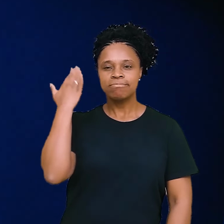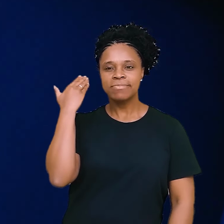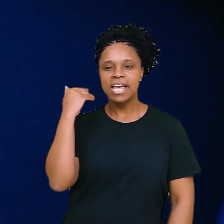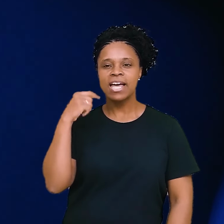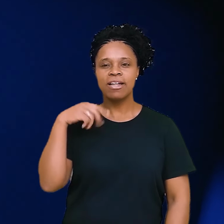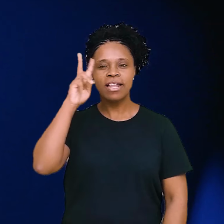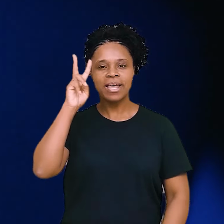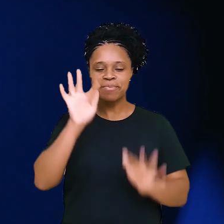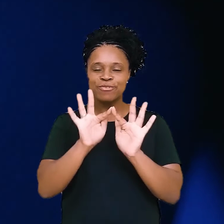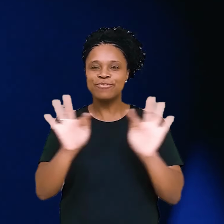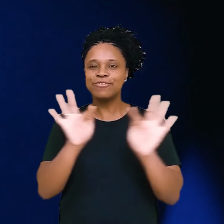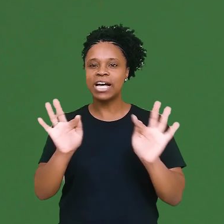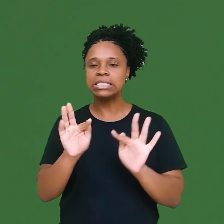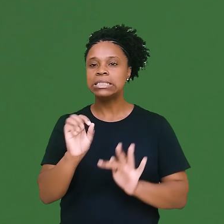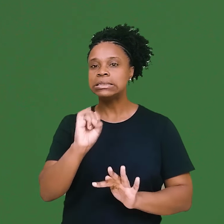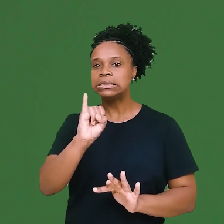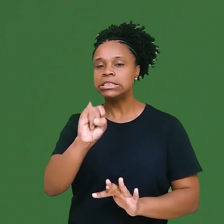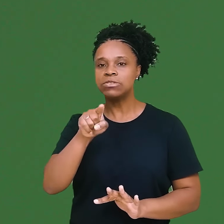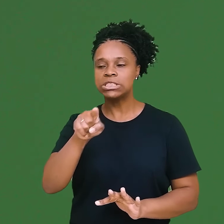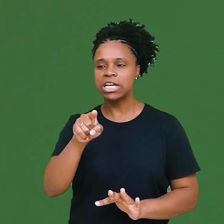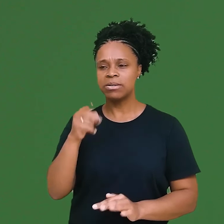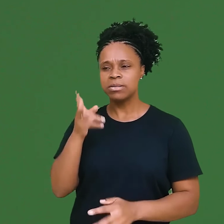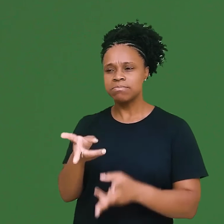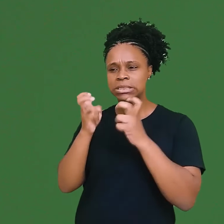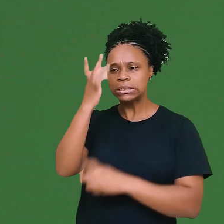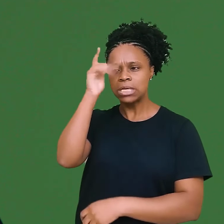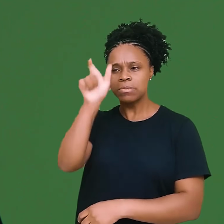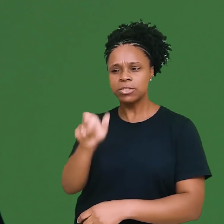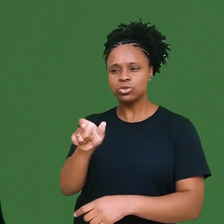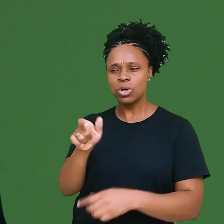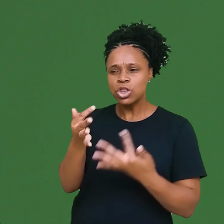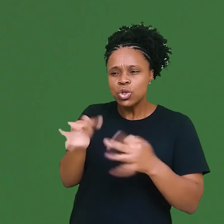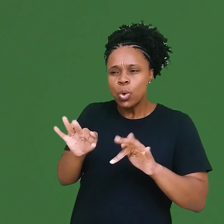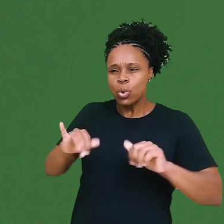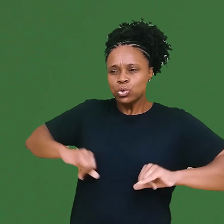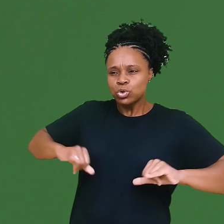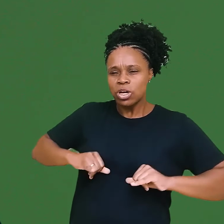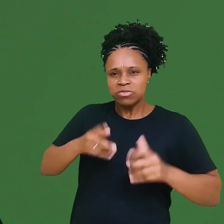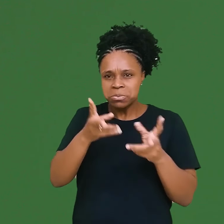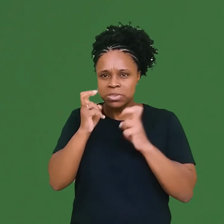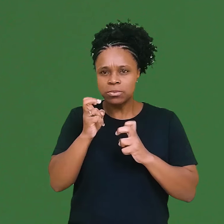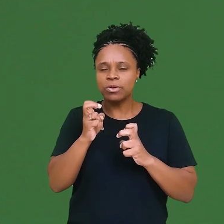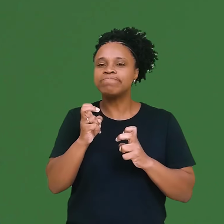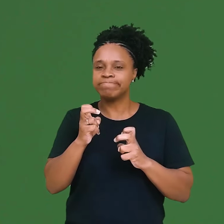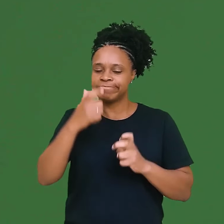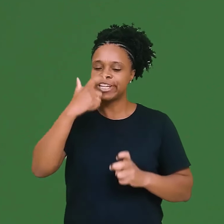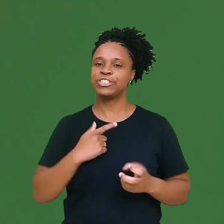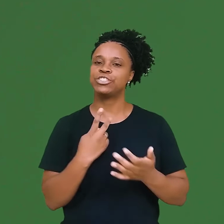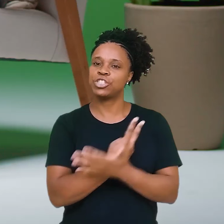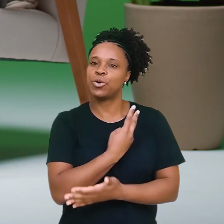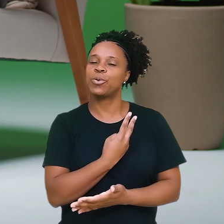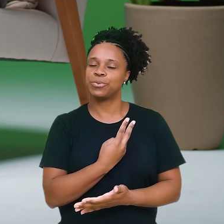Uma vez eu escutei uma frase: se a gente não consegue sentir essa dor do outro, a gente errou em